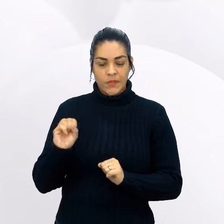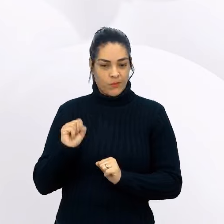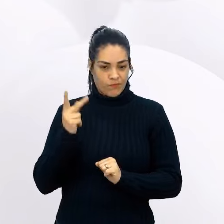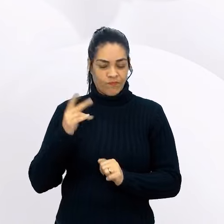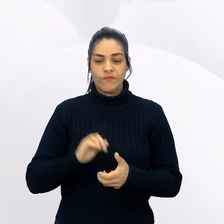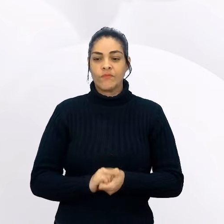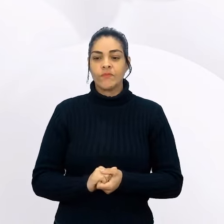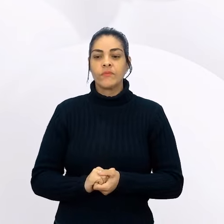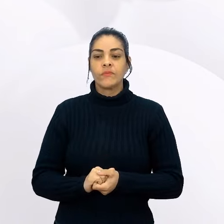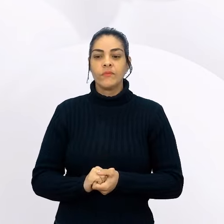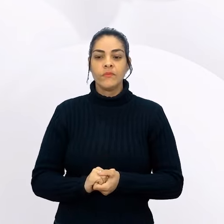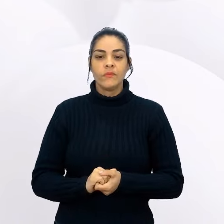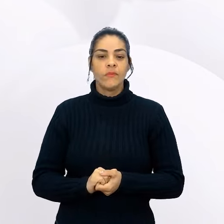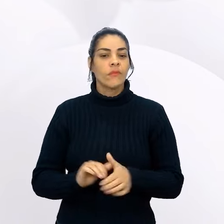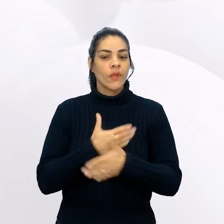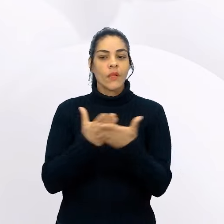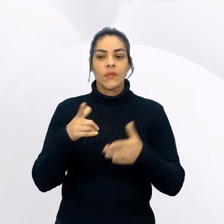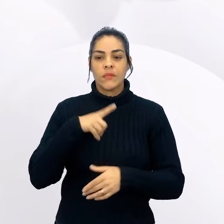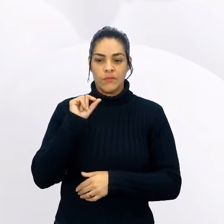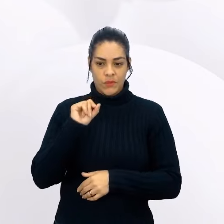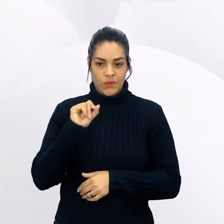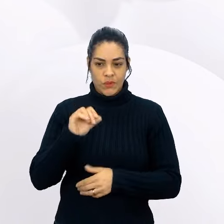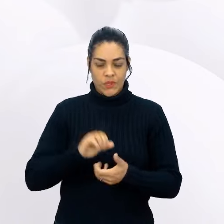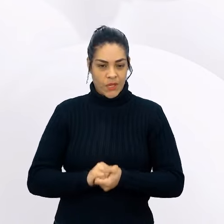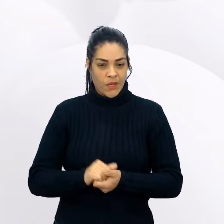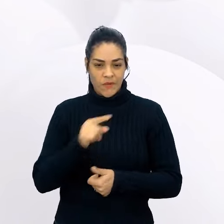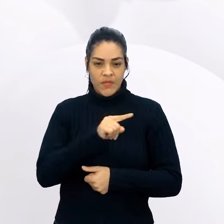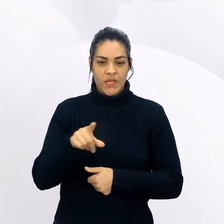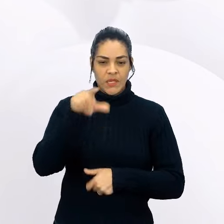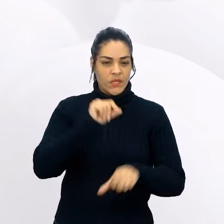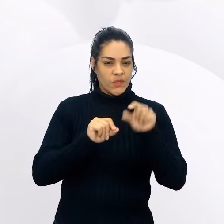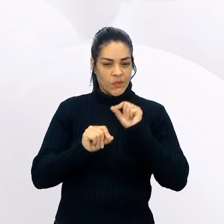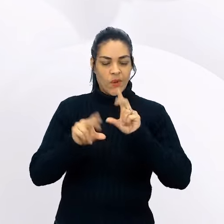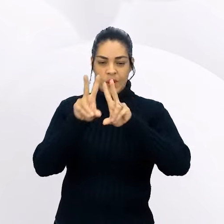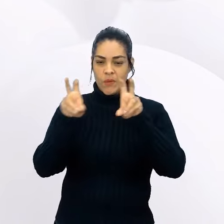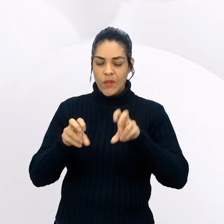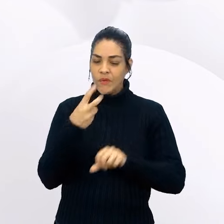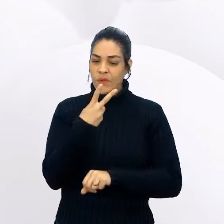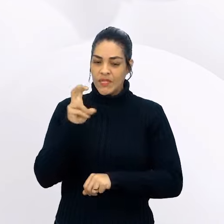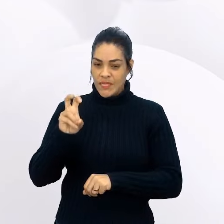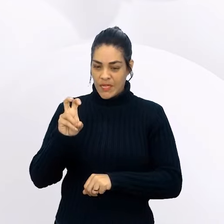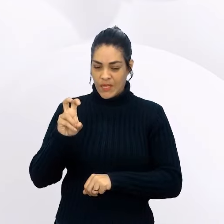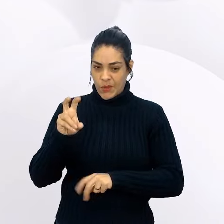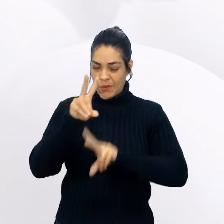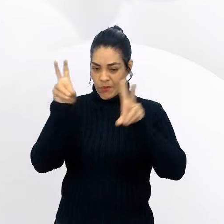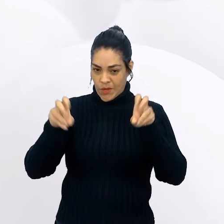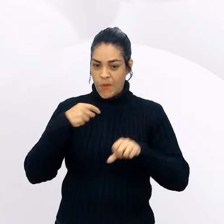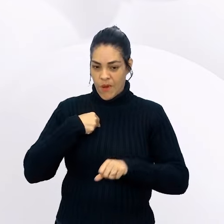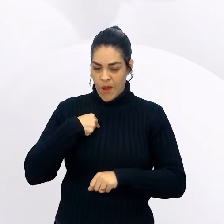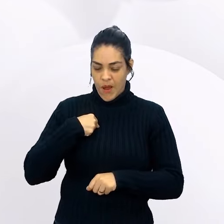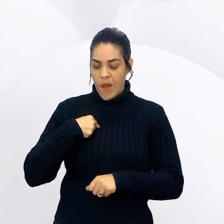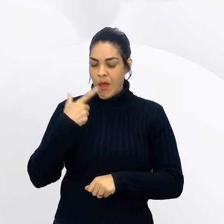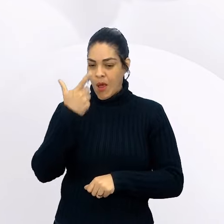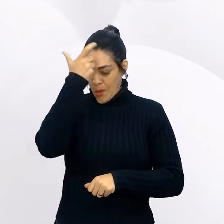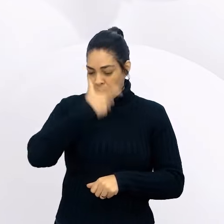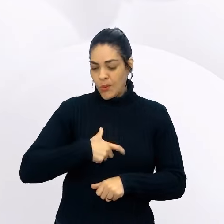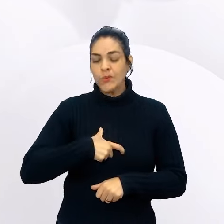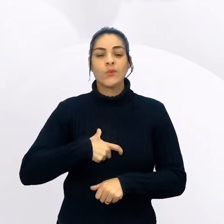Vamos no próximo slide, nós temos aí, ó, então vocês vão escolher o tema, são 25 temas. Eu sou professor de biologia, então vou escolher o